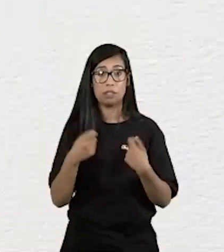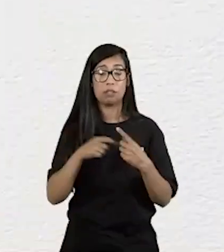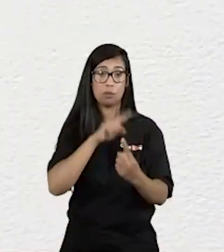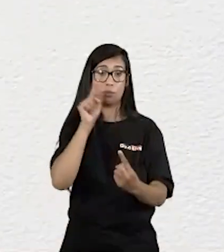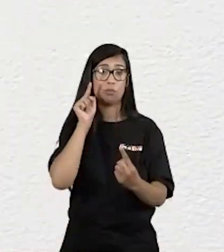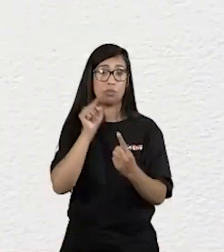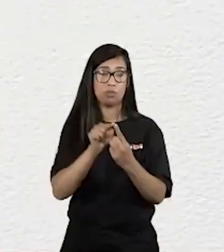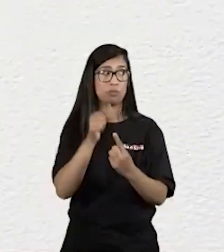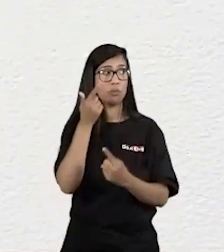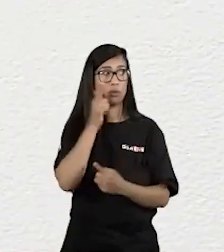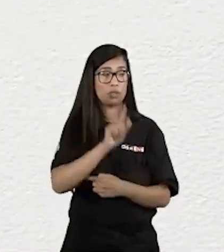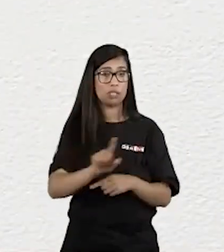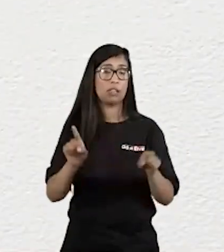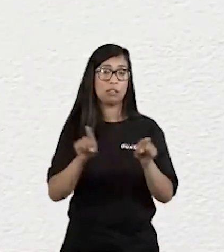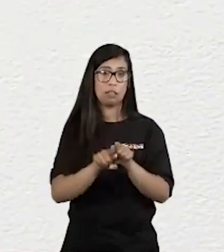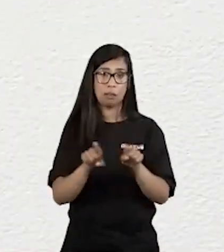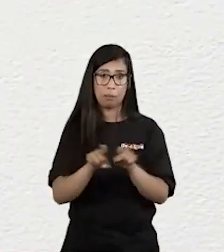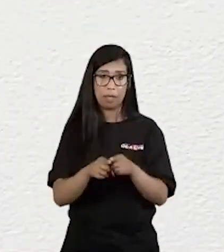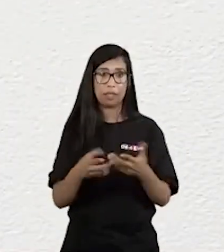imersão.